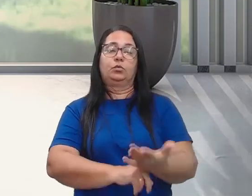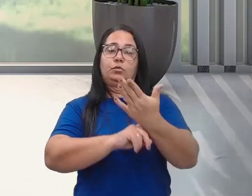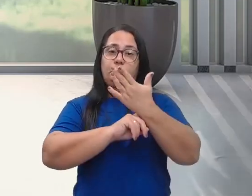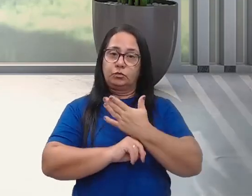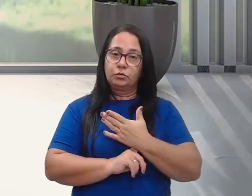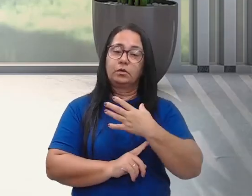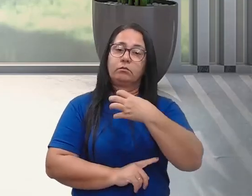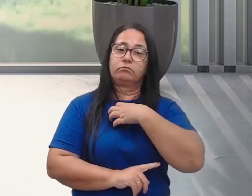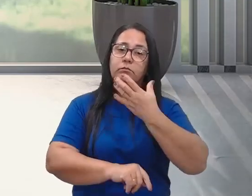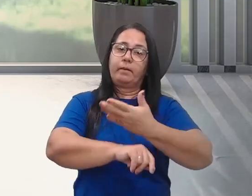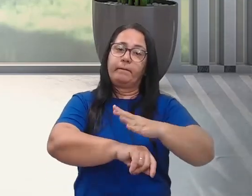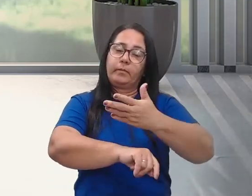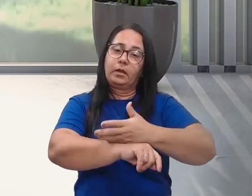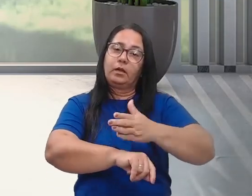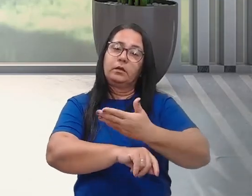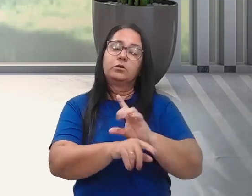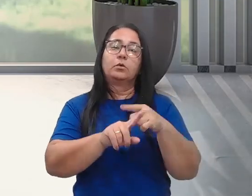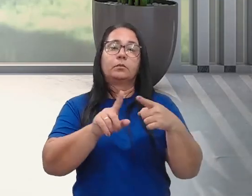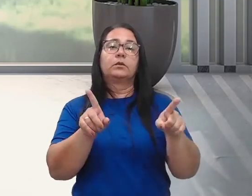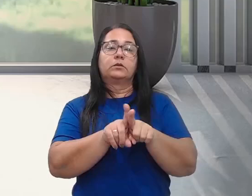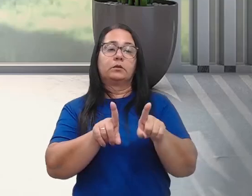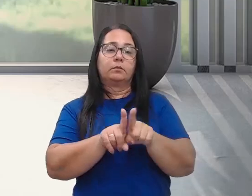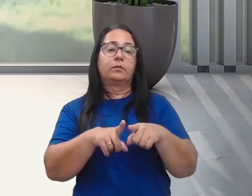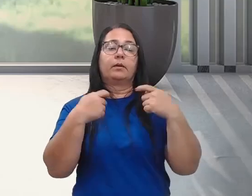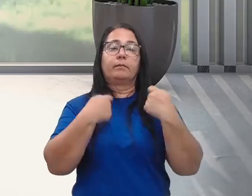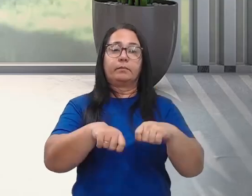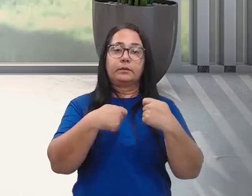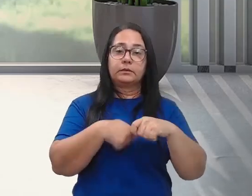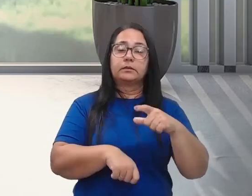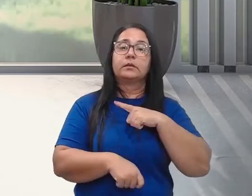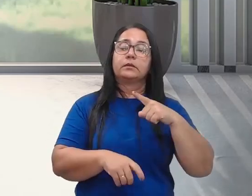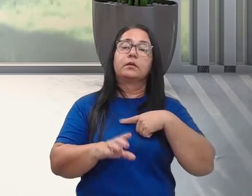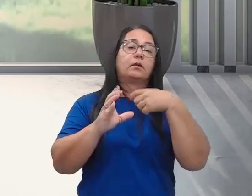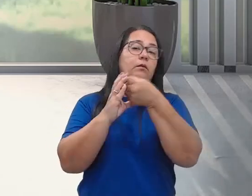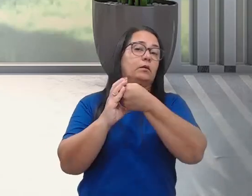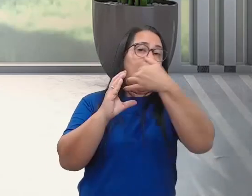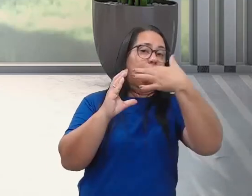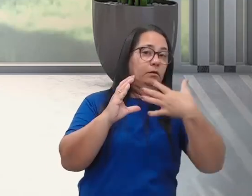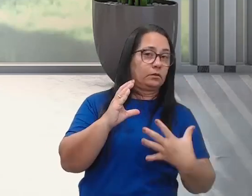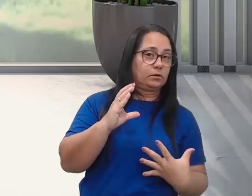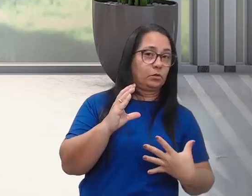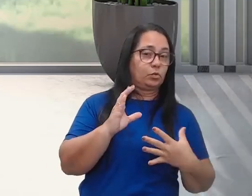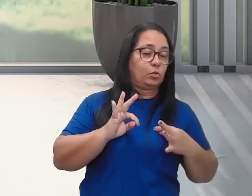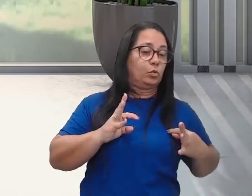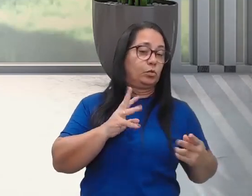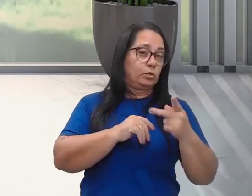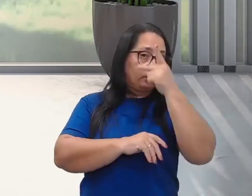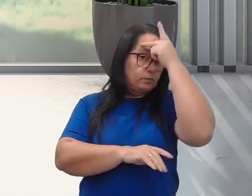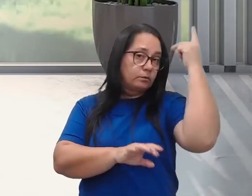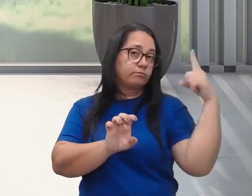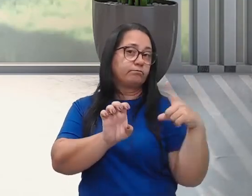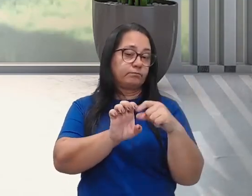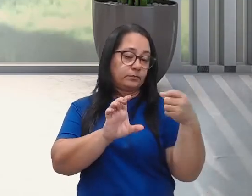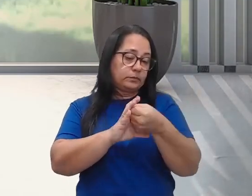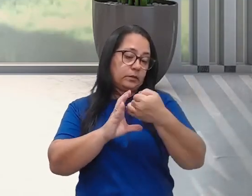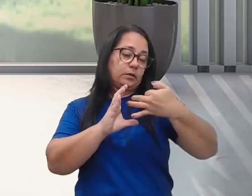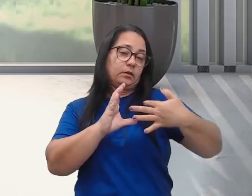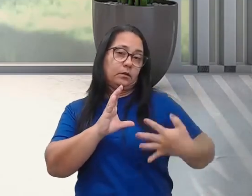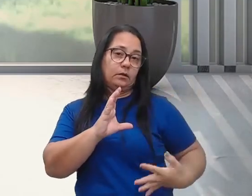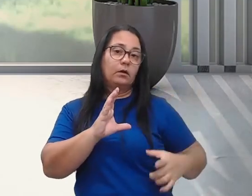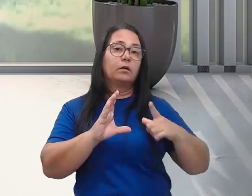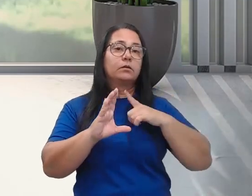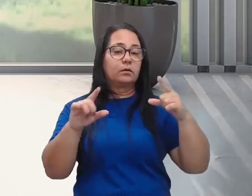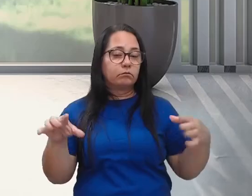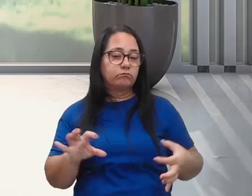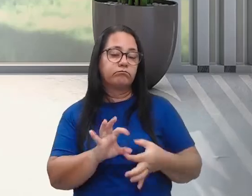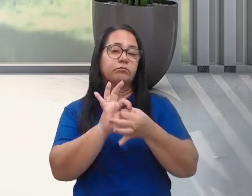mas para isso a gente também tem que ter características. E como todo bom empreendedor, ter características fortes, né,